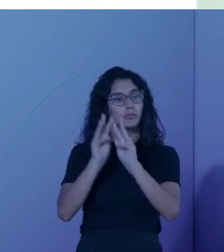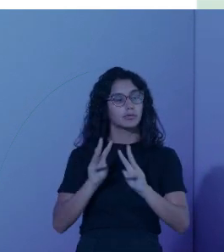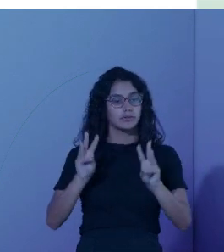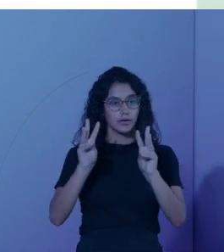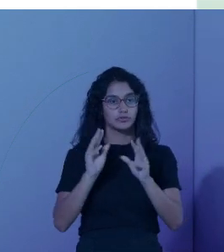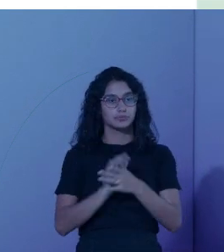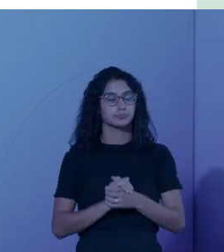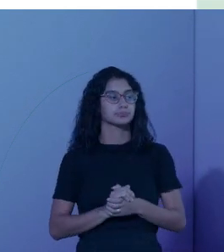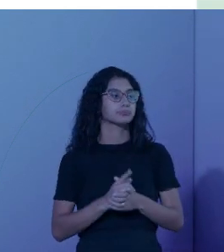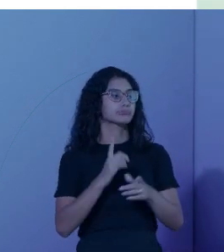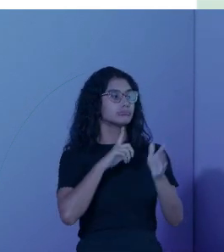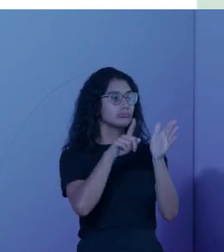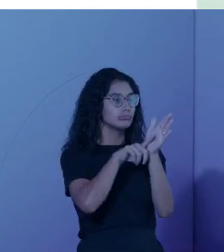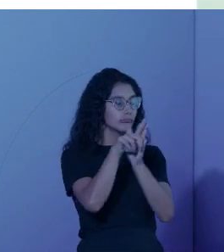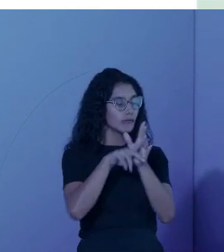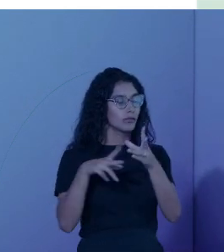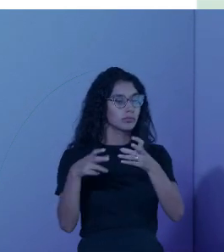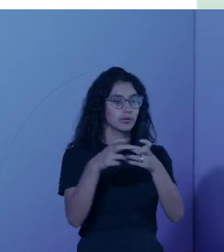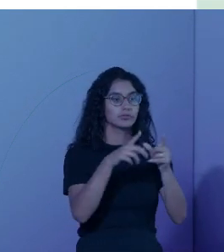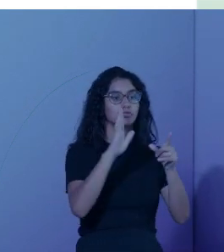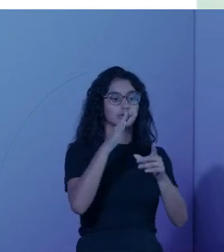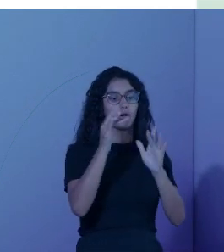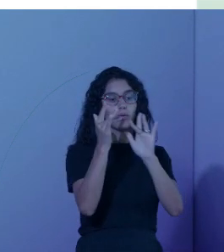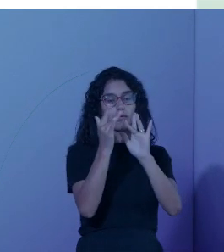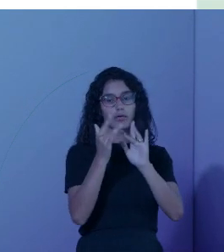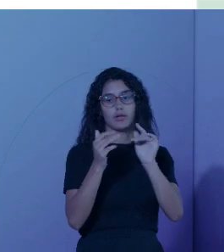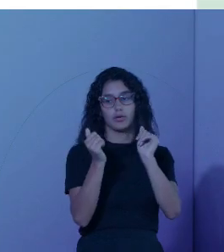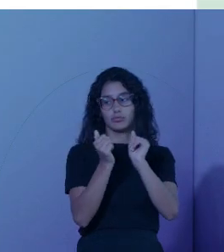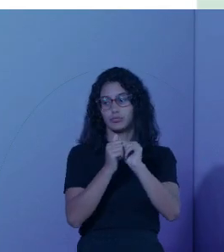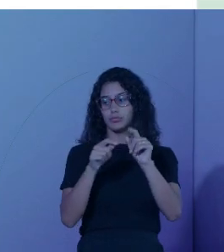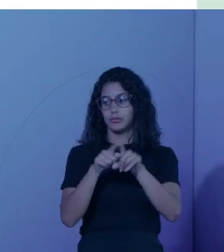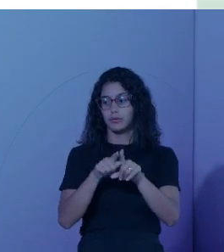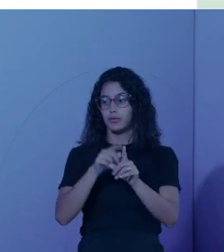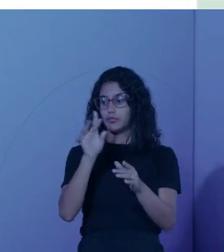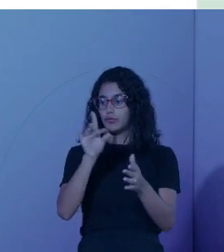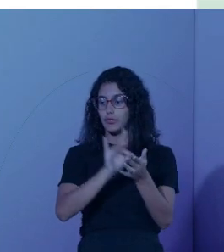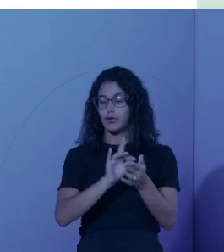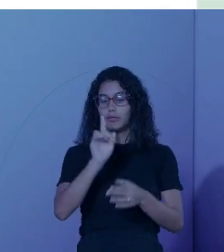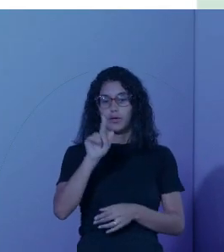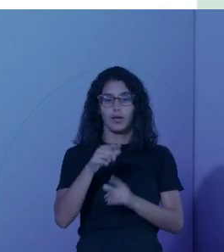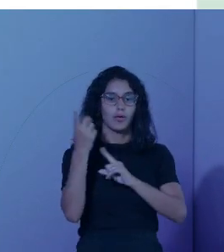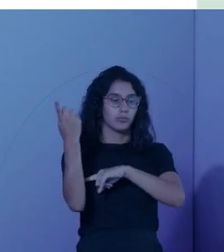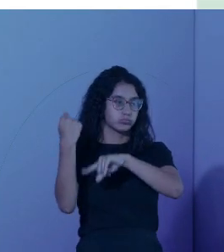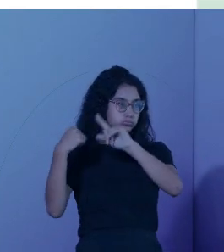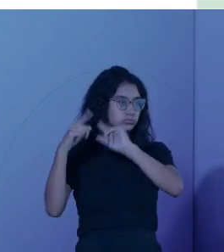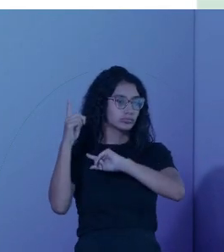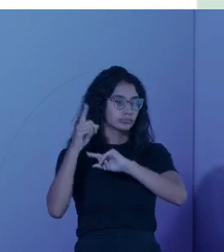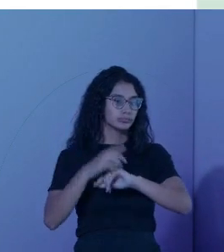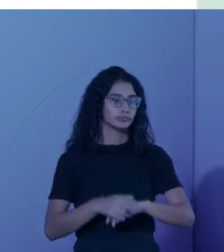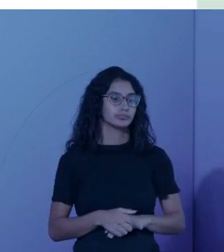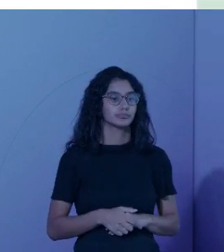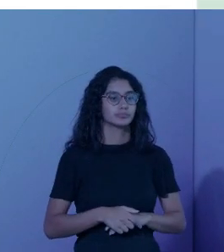nós temos estudos de percepção já vinculados a algumas doenças, e isso, de fato, é um grande avanço.